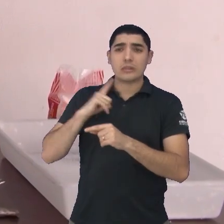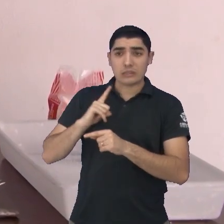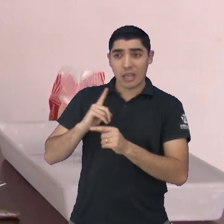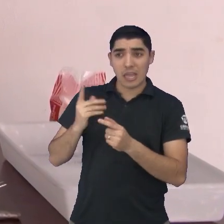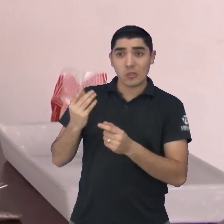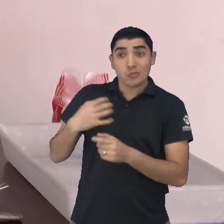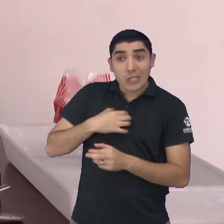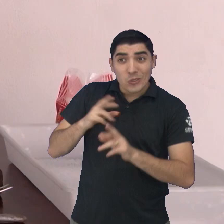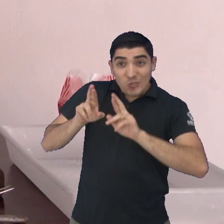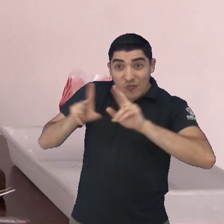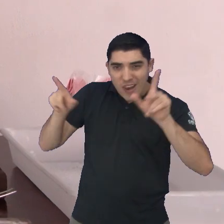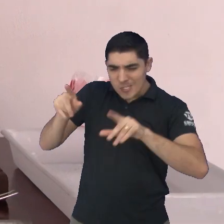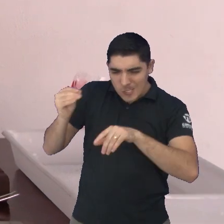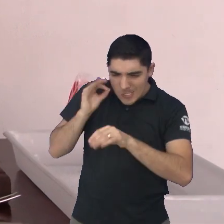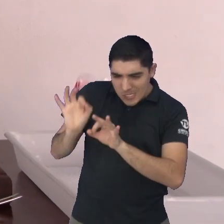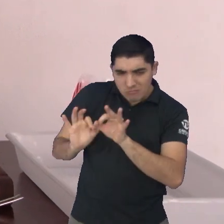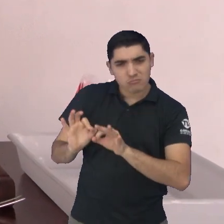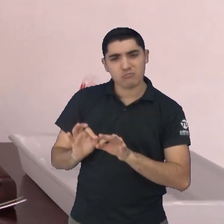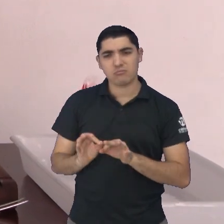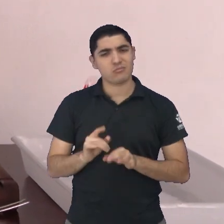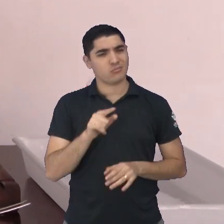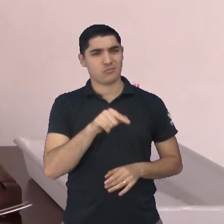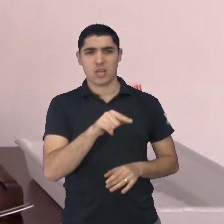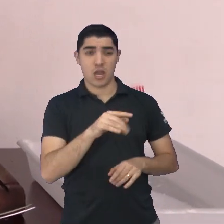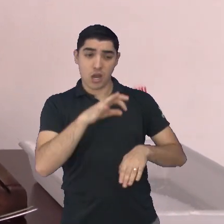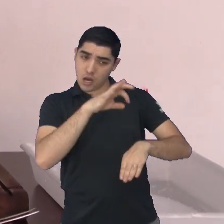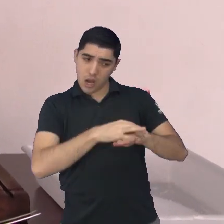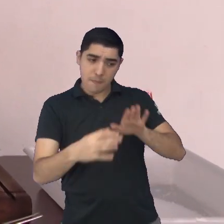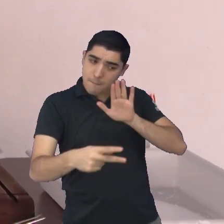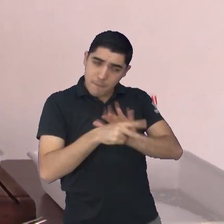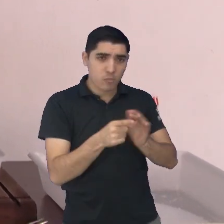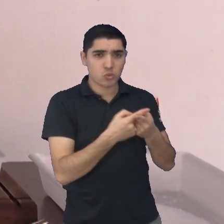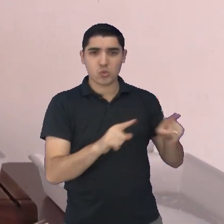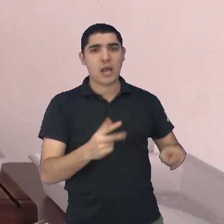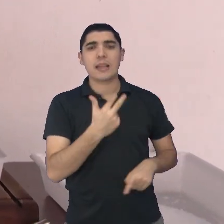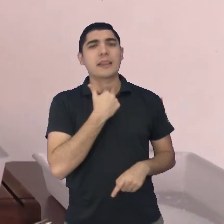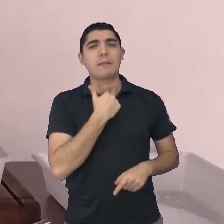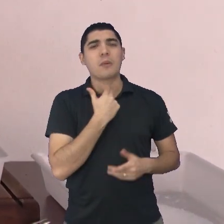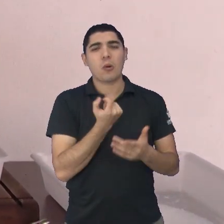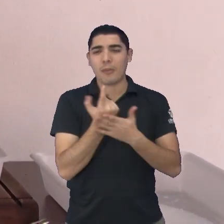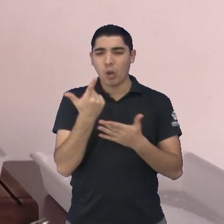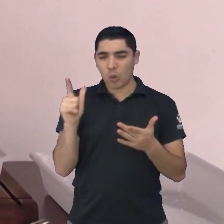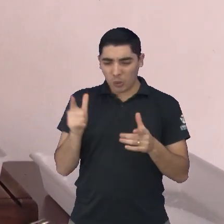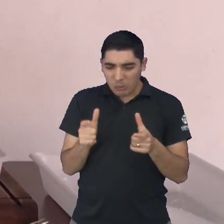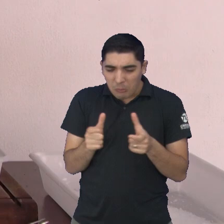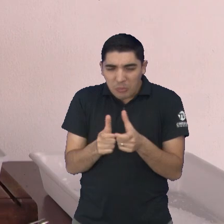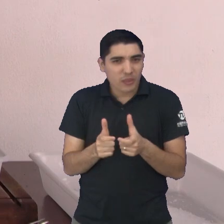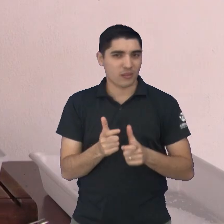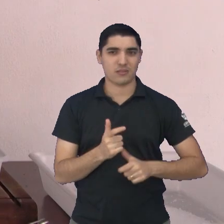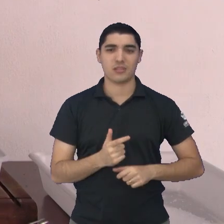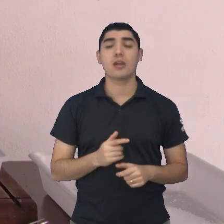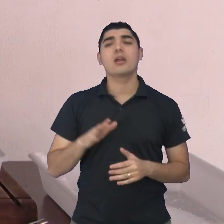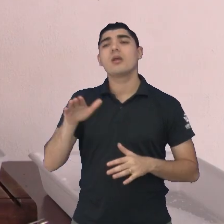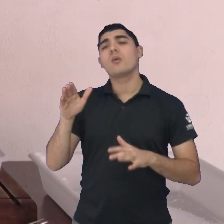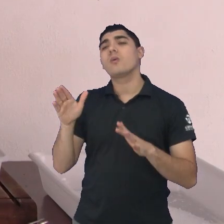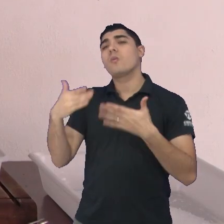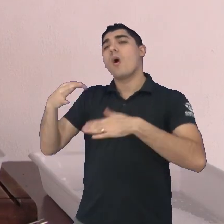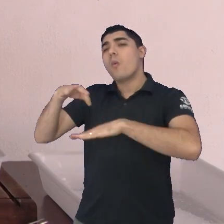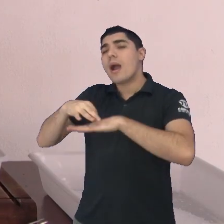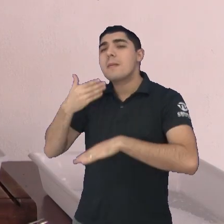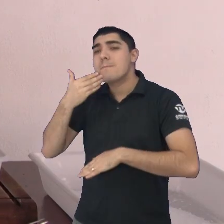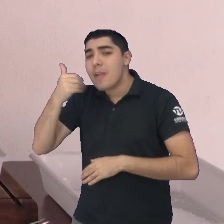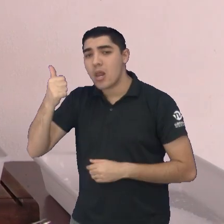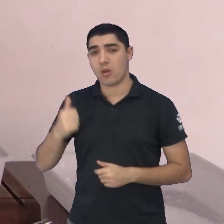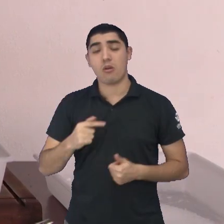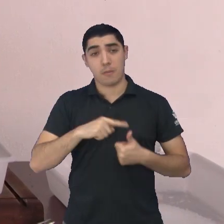Pode ser qualquer carne? Não, isso é carne para churrasco. Carne para churrasco. Não vai comprar músculo para assar, né? Não. Então, quais são as carnes que a gente usa para churrasco,